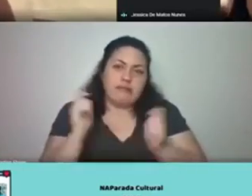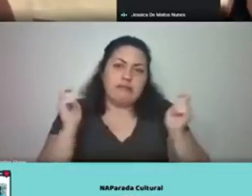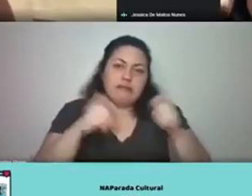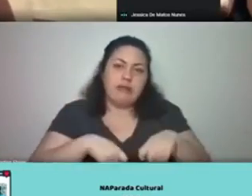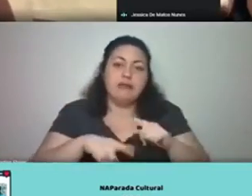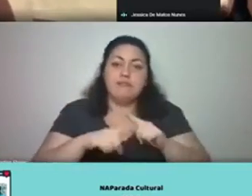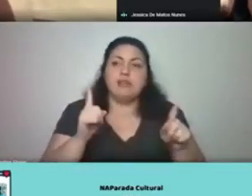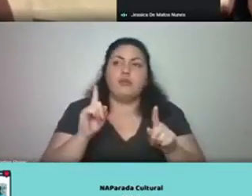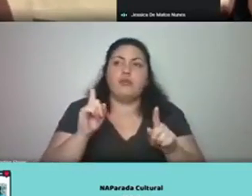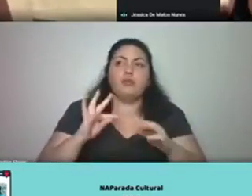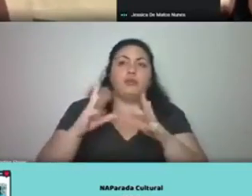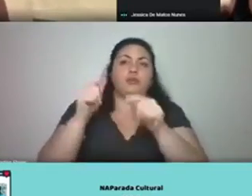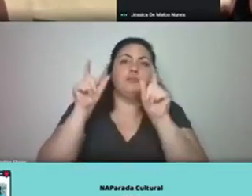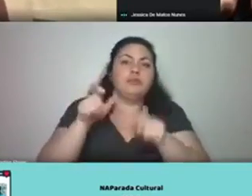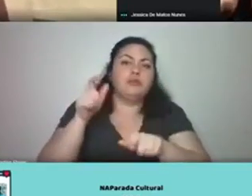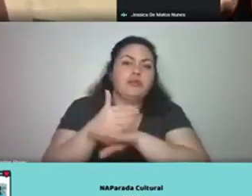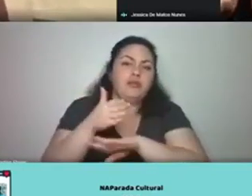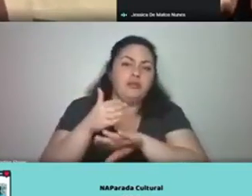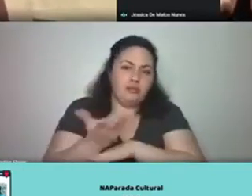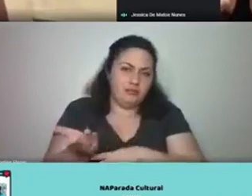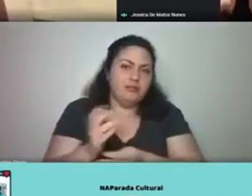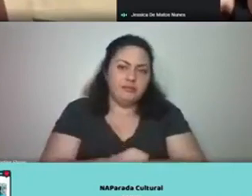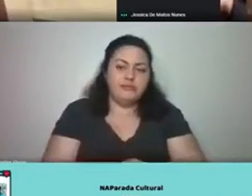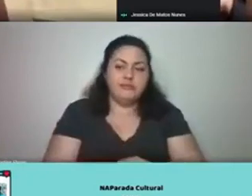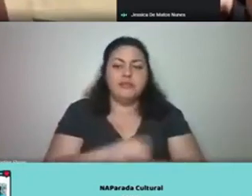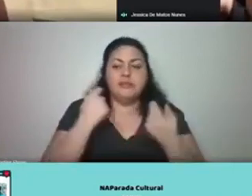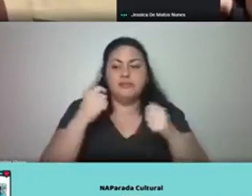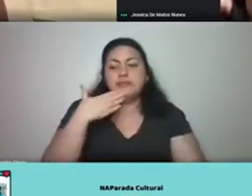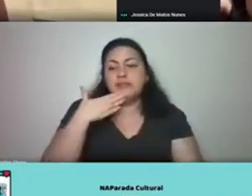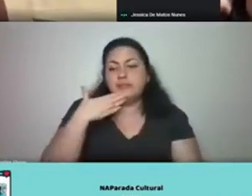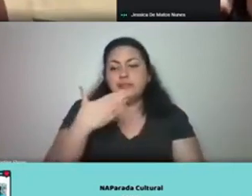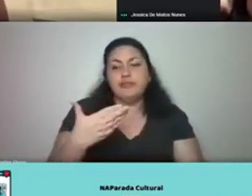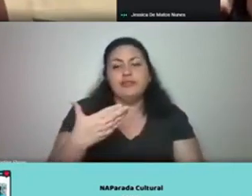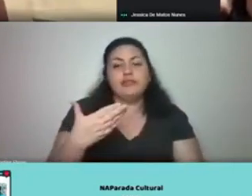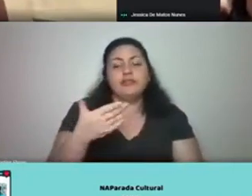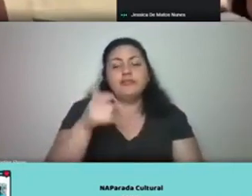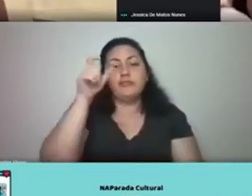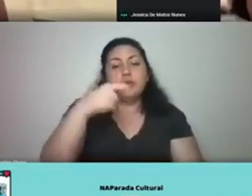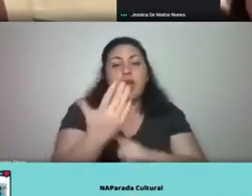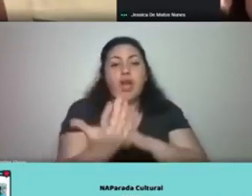assim, buscar os nossos recursos e pedir ajuda quando a gente não consegue.